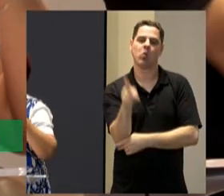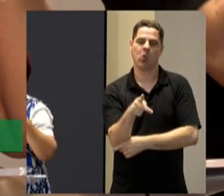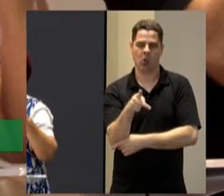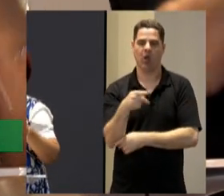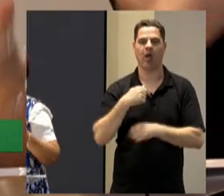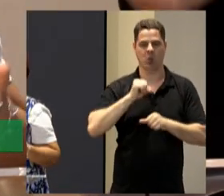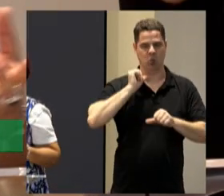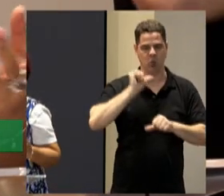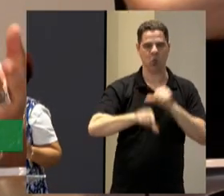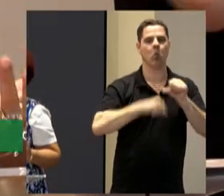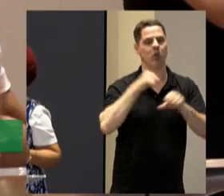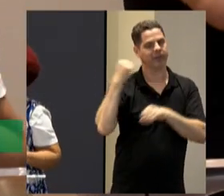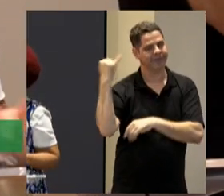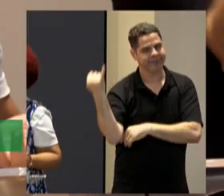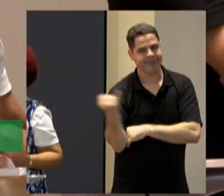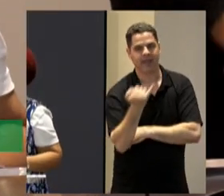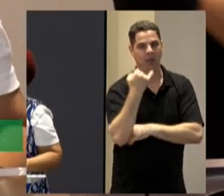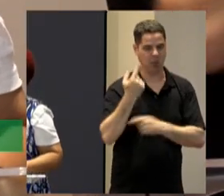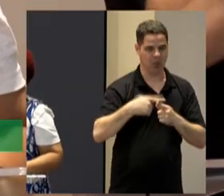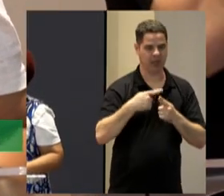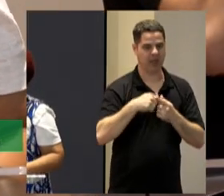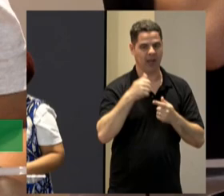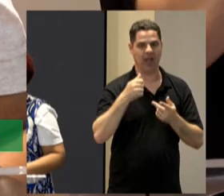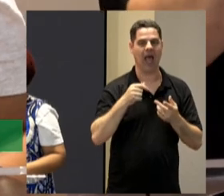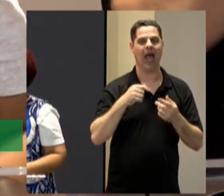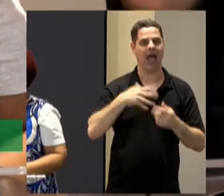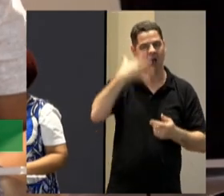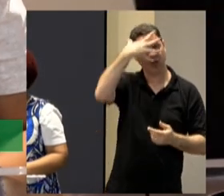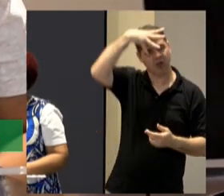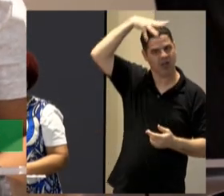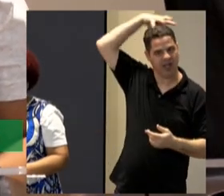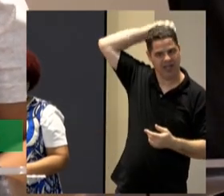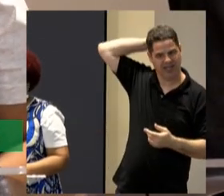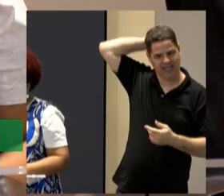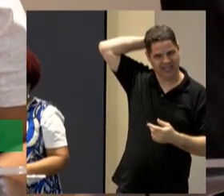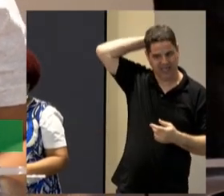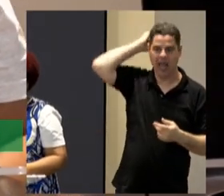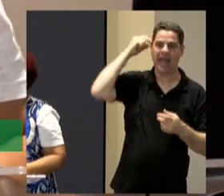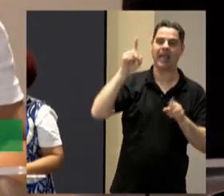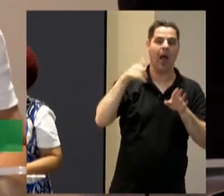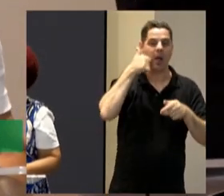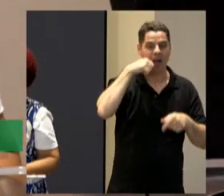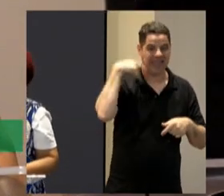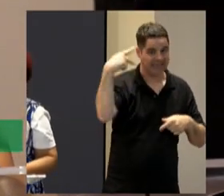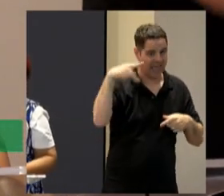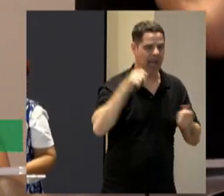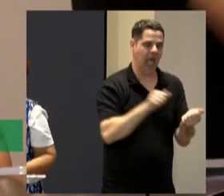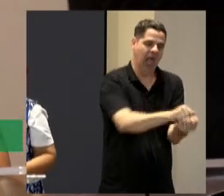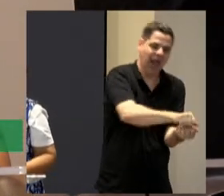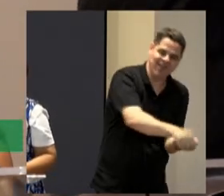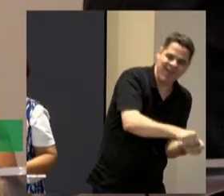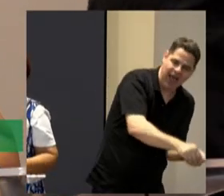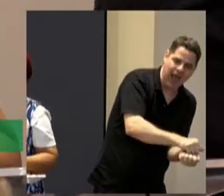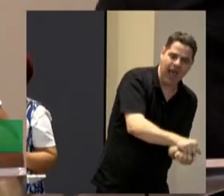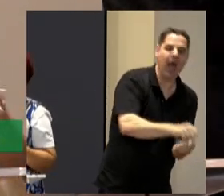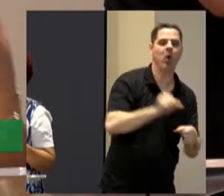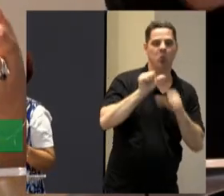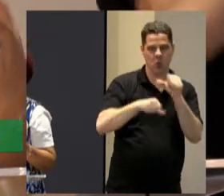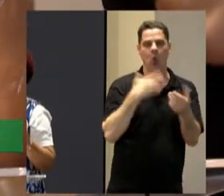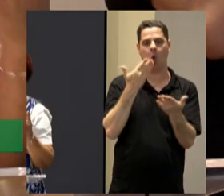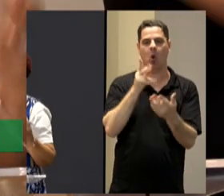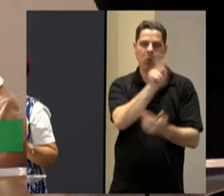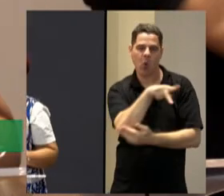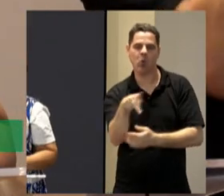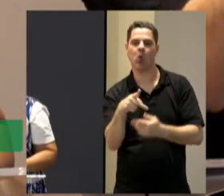mobilidade muito importante de ser dita. A própria Antonieta de Barros é filha de lavadeira. Né? Professor Altair, que está aqui, que